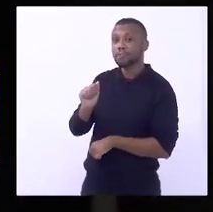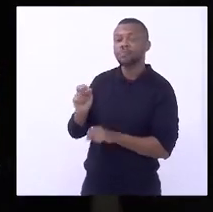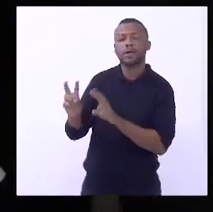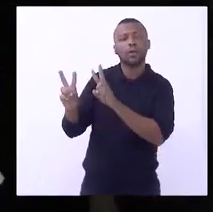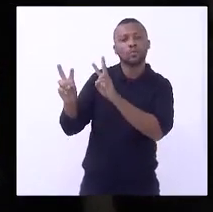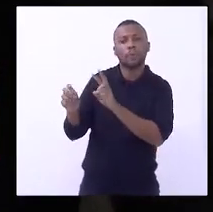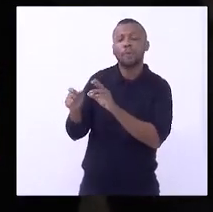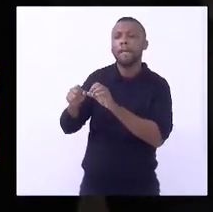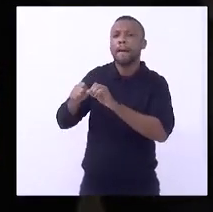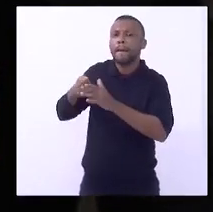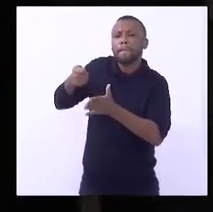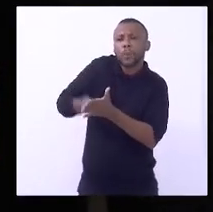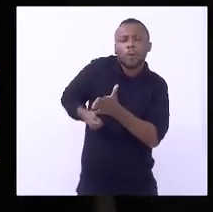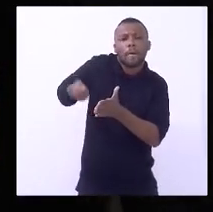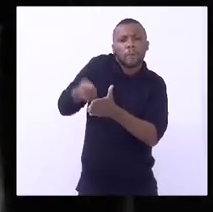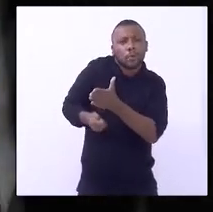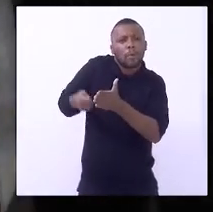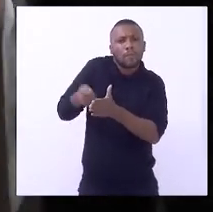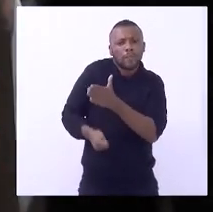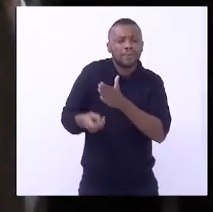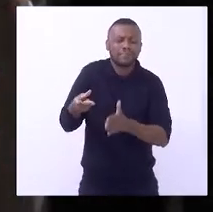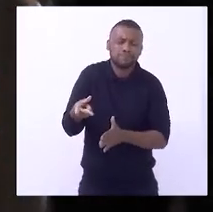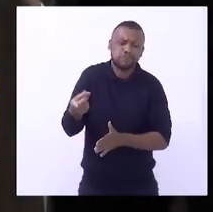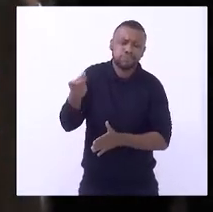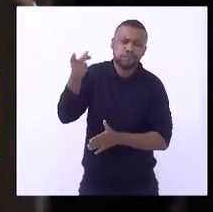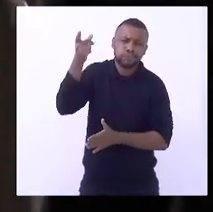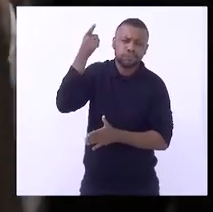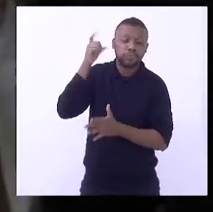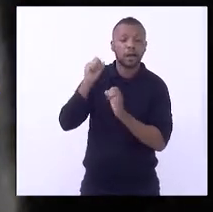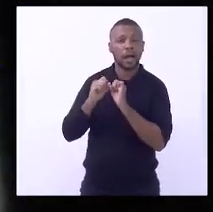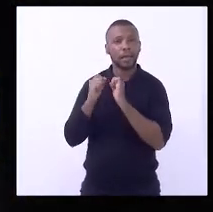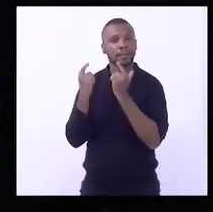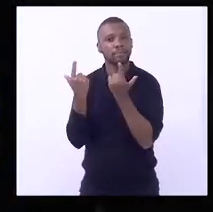vem desde a antiga Assembleia,